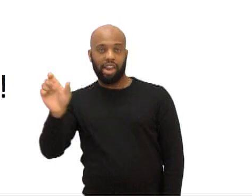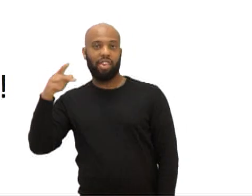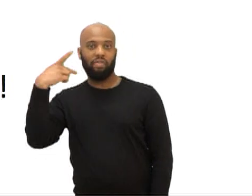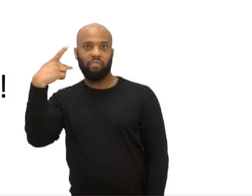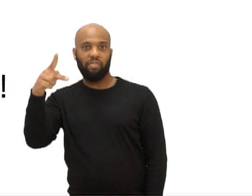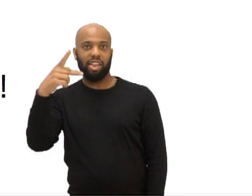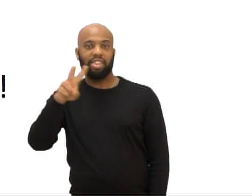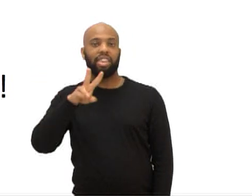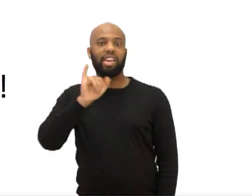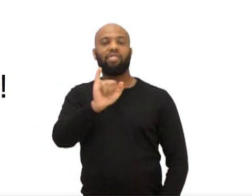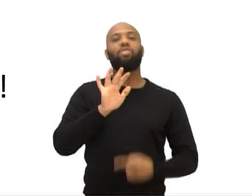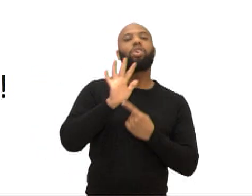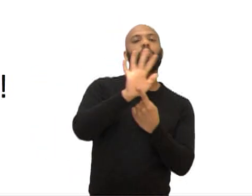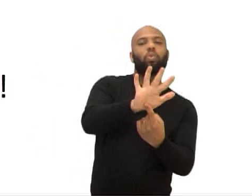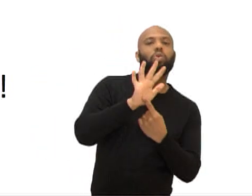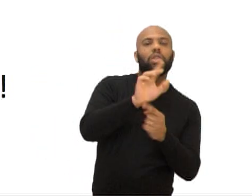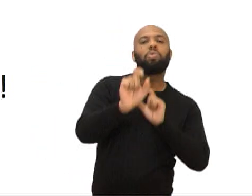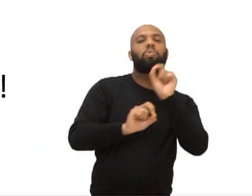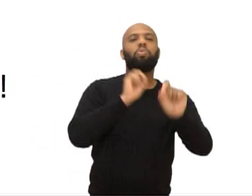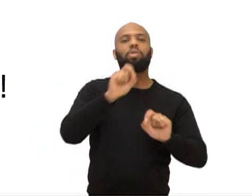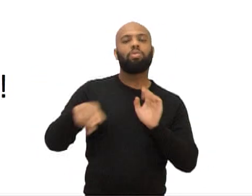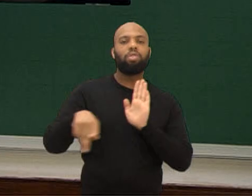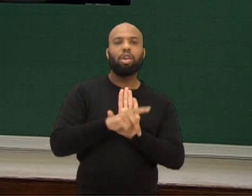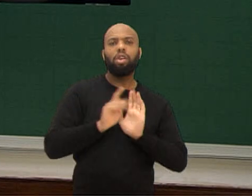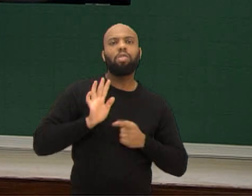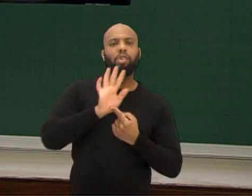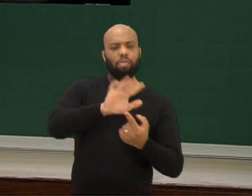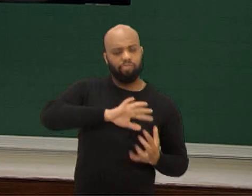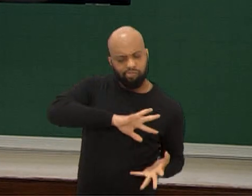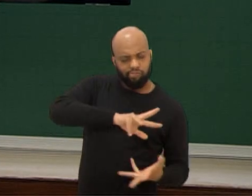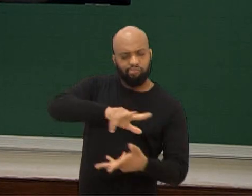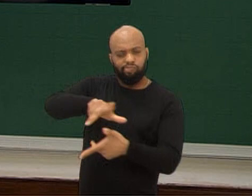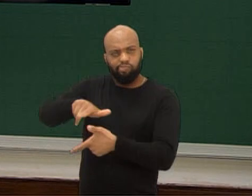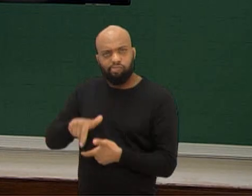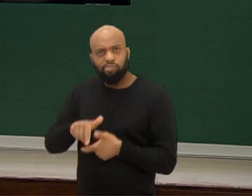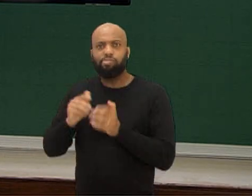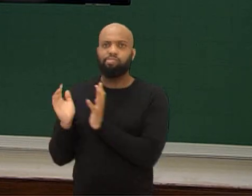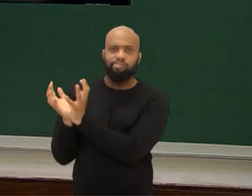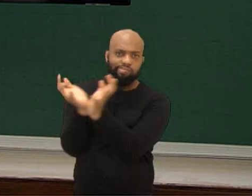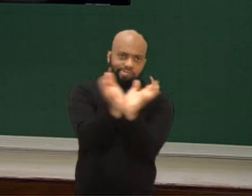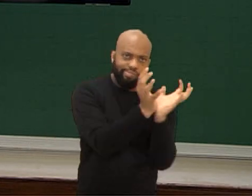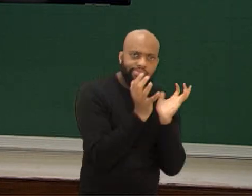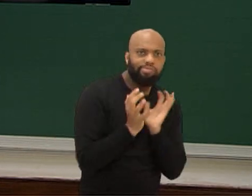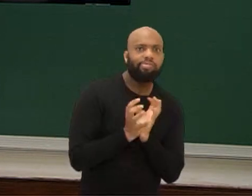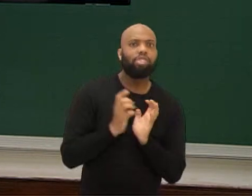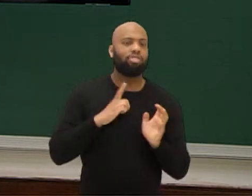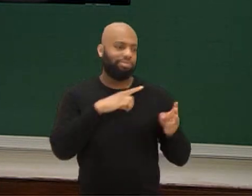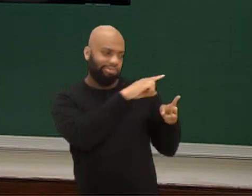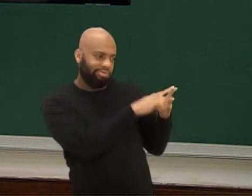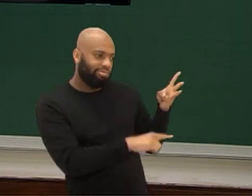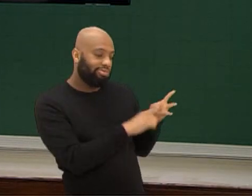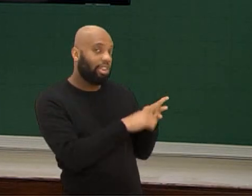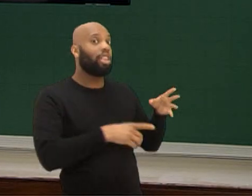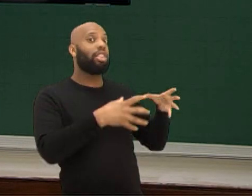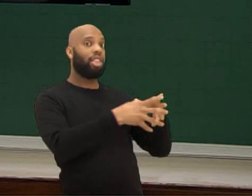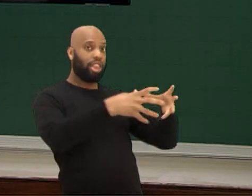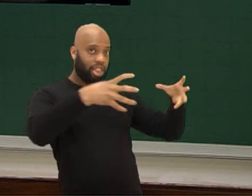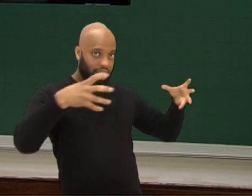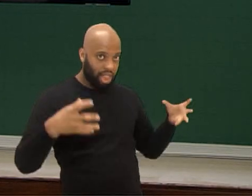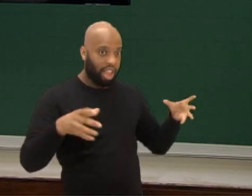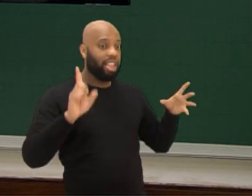vão revelar para o mundo que aquele grupo, os três grandes, aquele grupo